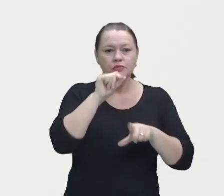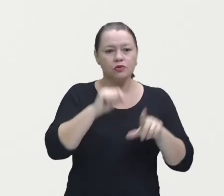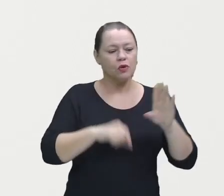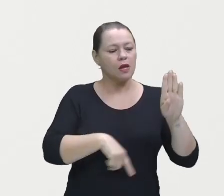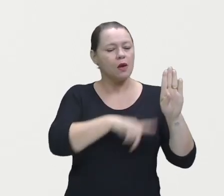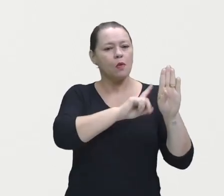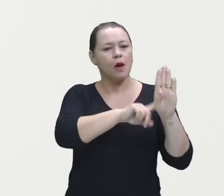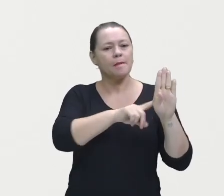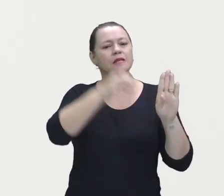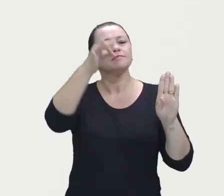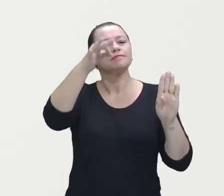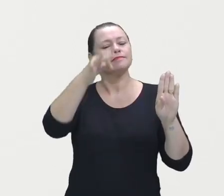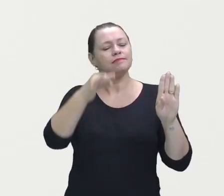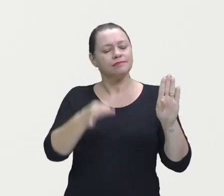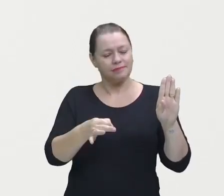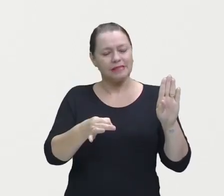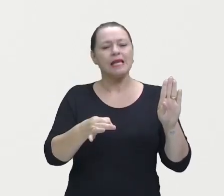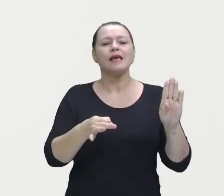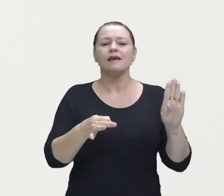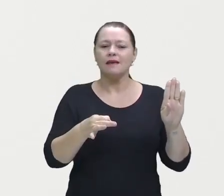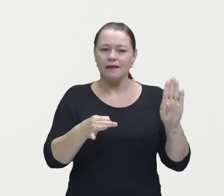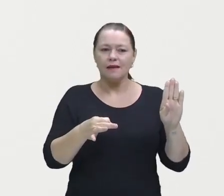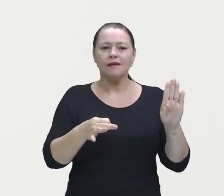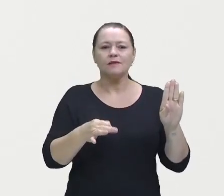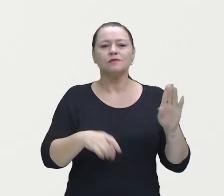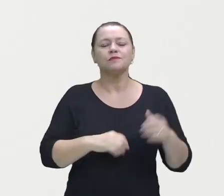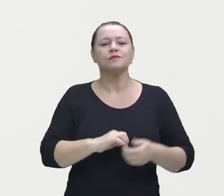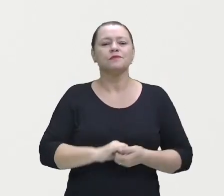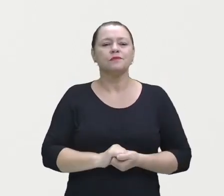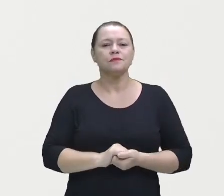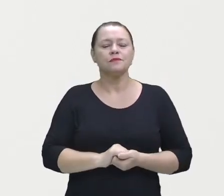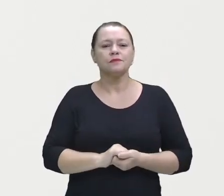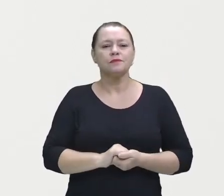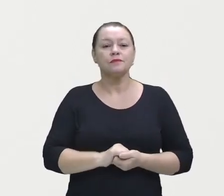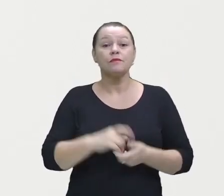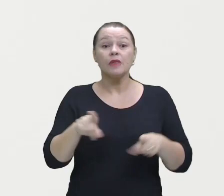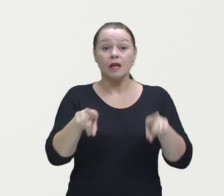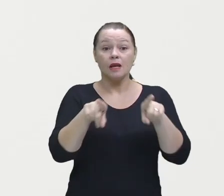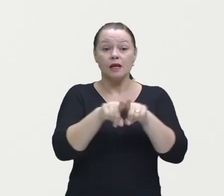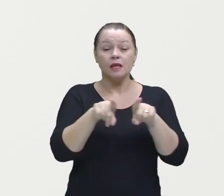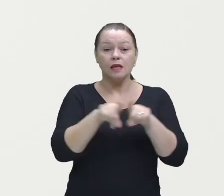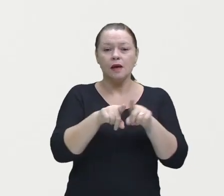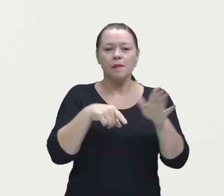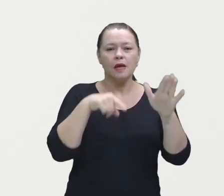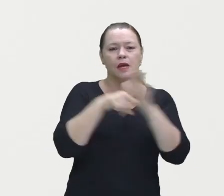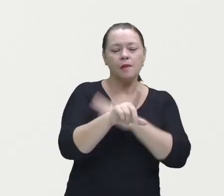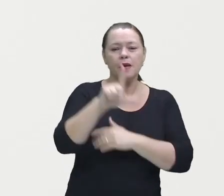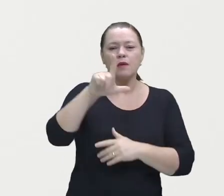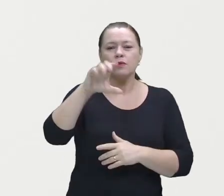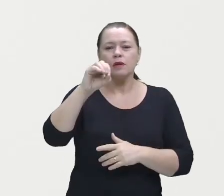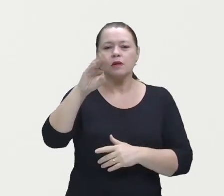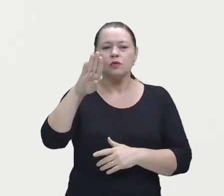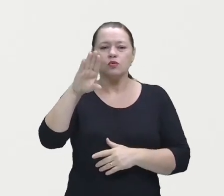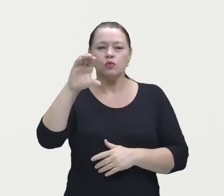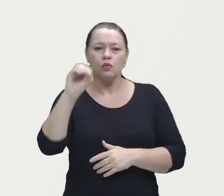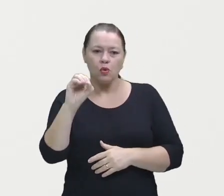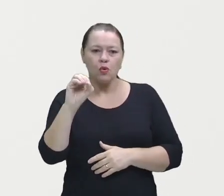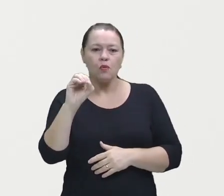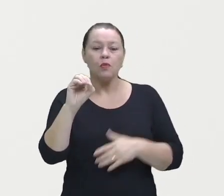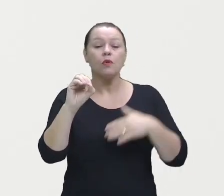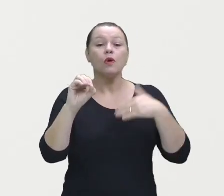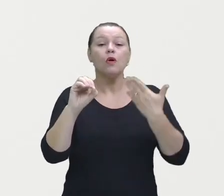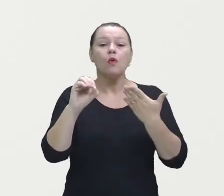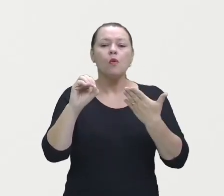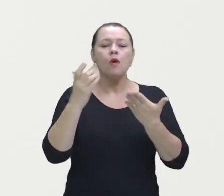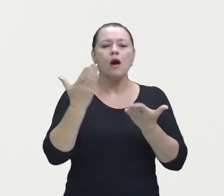você acertou. Nós tivemos a questão do lobo, que era para ver com qual